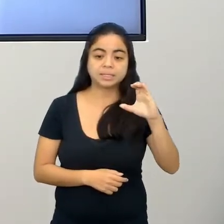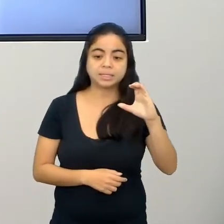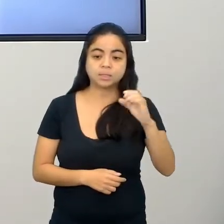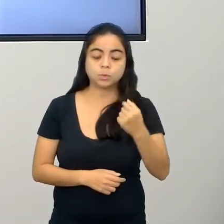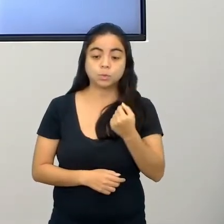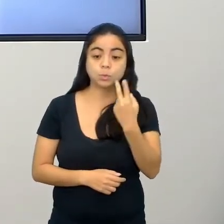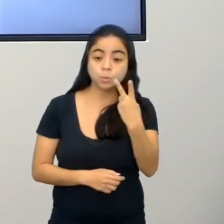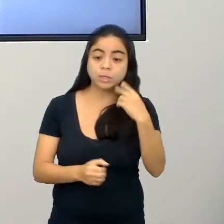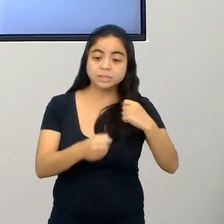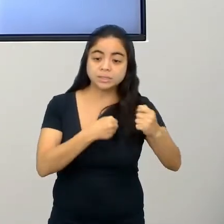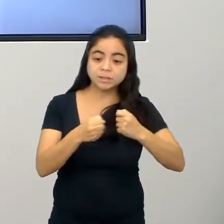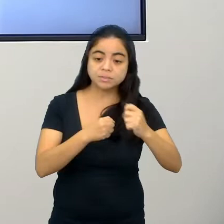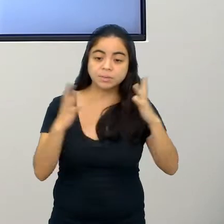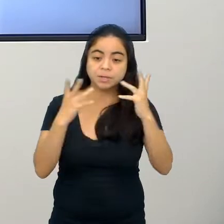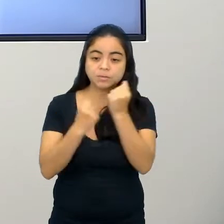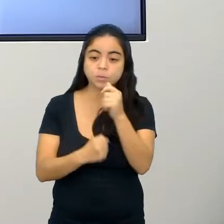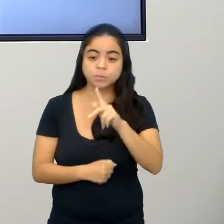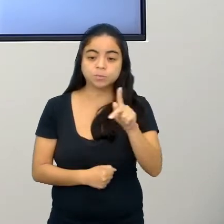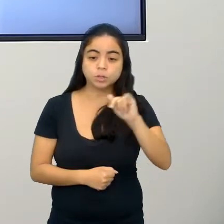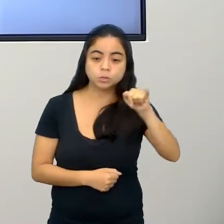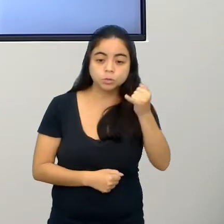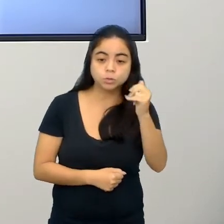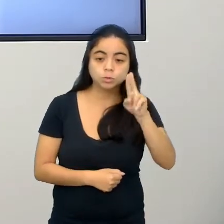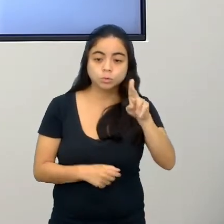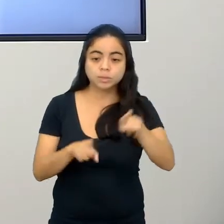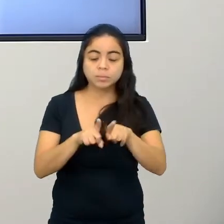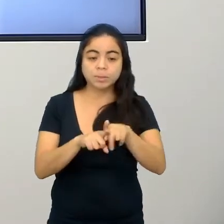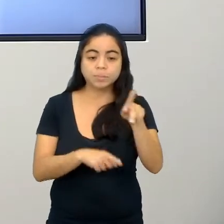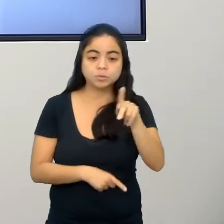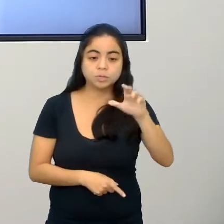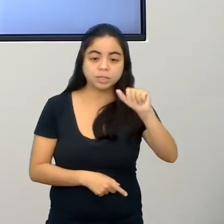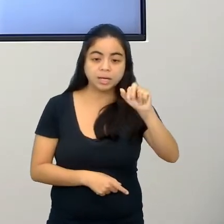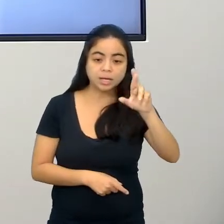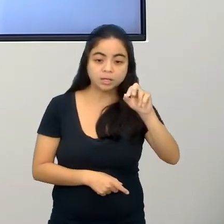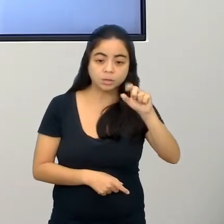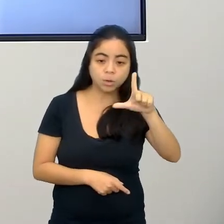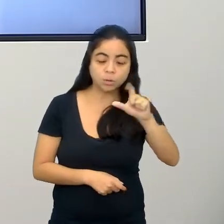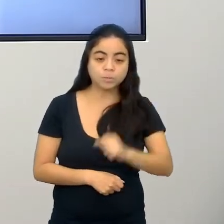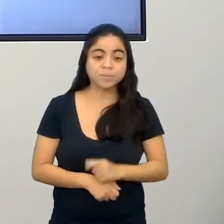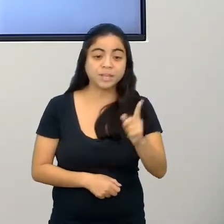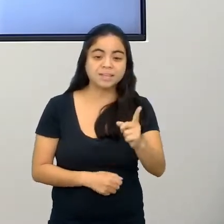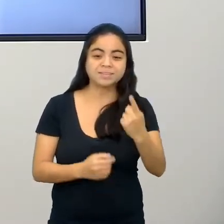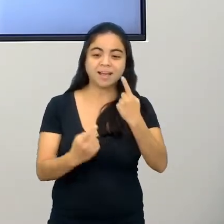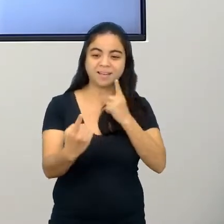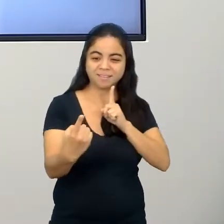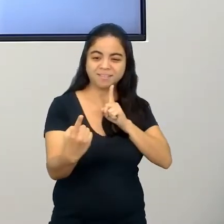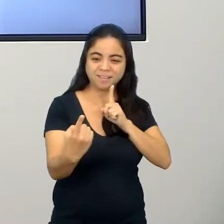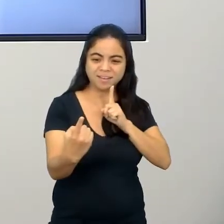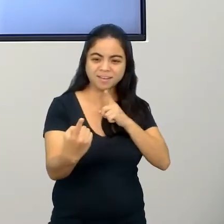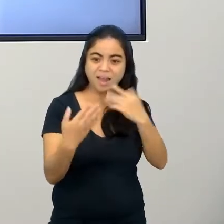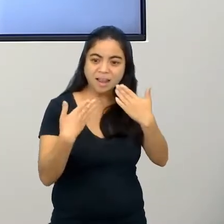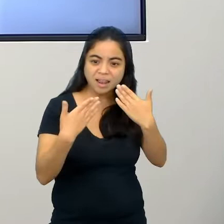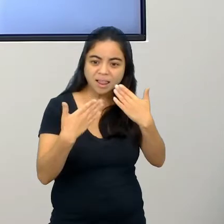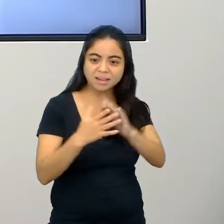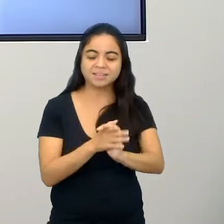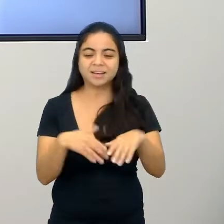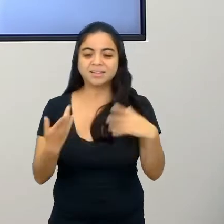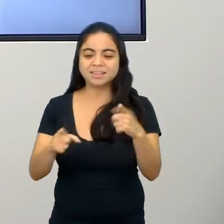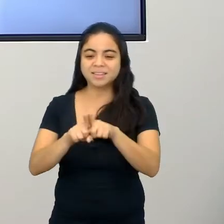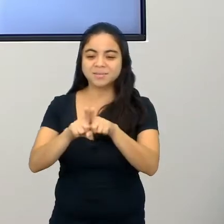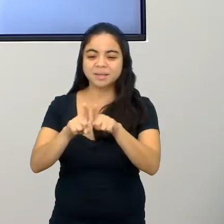entrevistas maravilhosas, uma com a Proju, uma com a Carolzinha, que por sinal está produzindo aula, está aqui na minha frente. Né? E